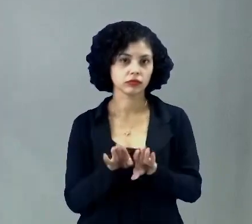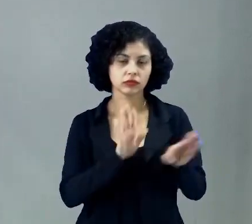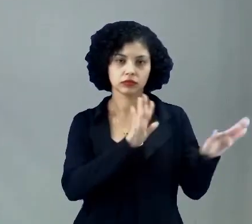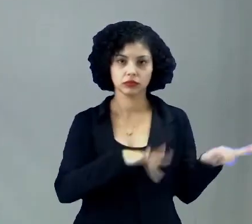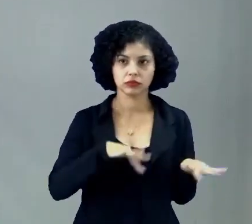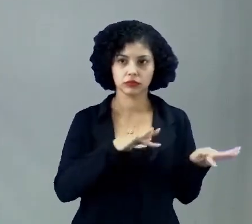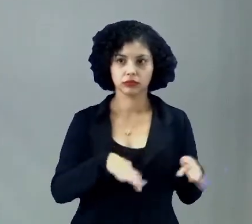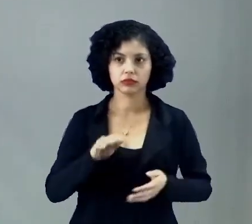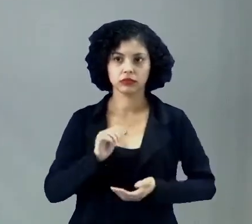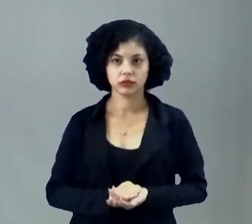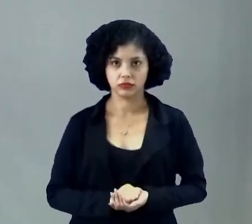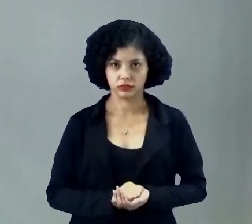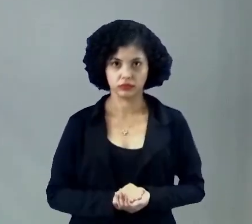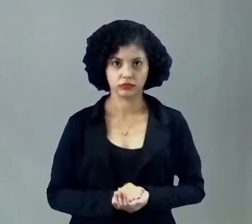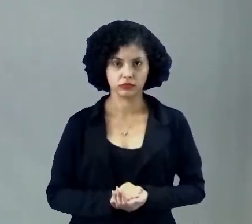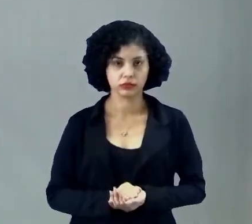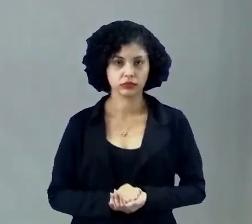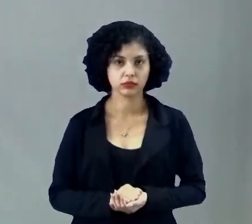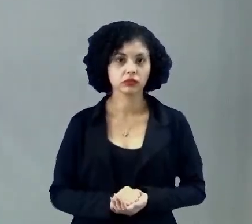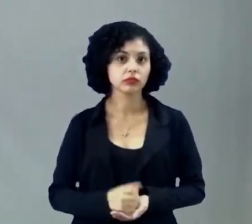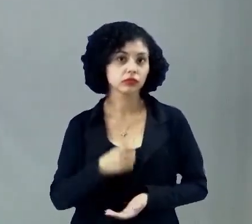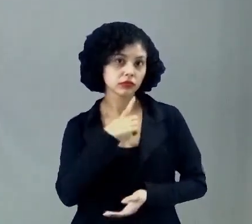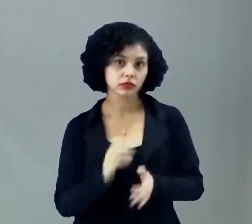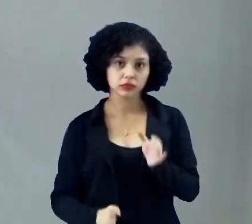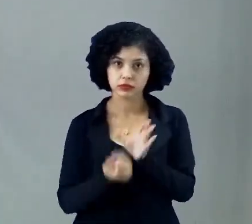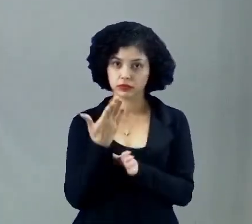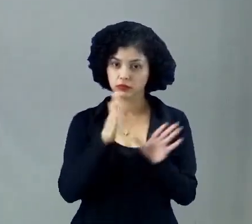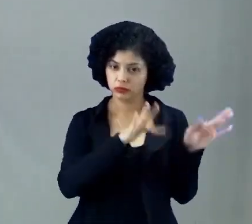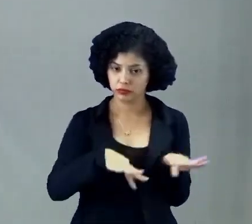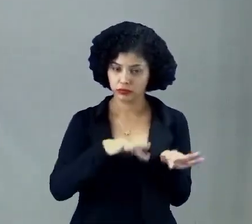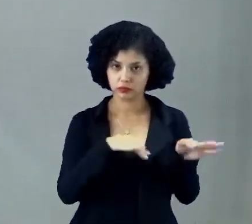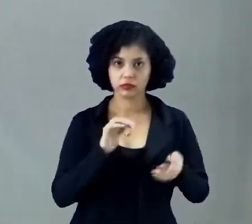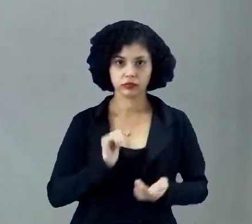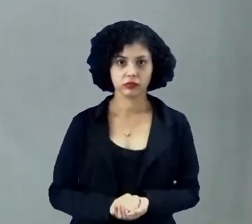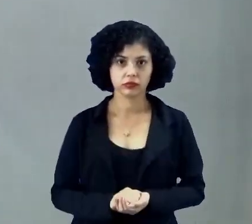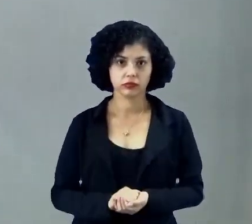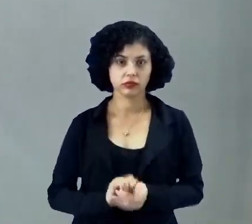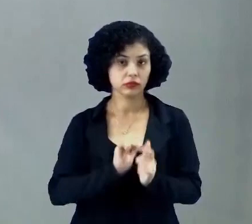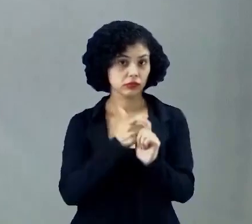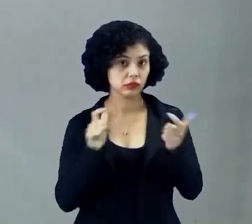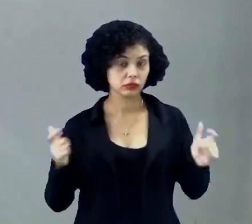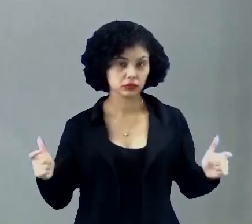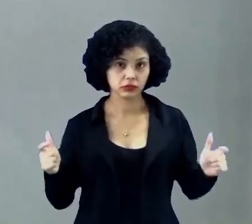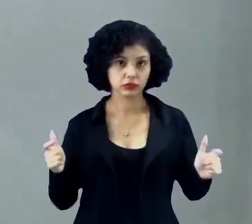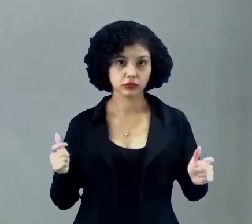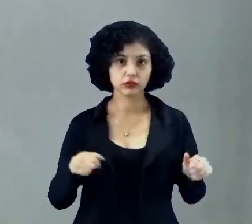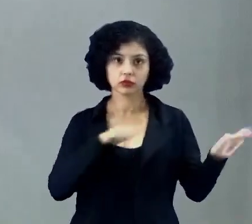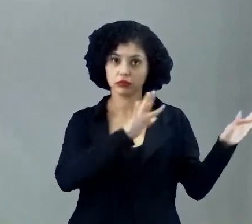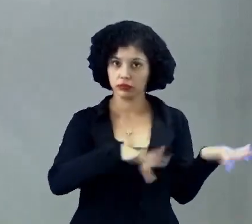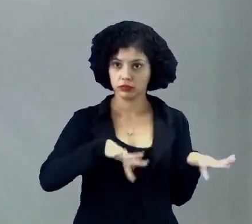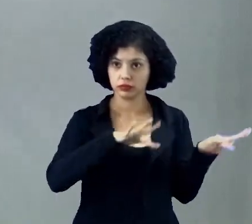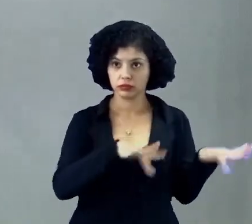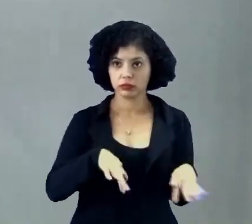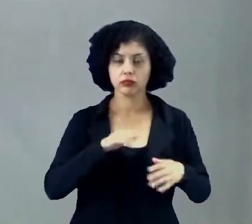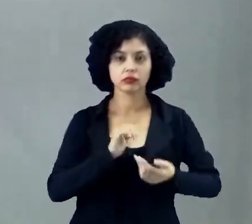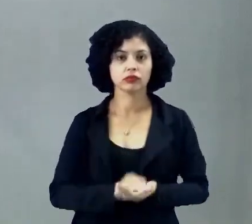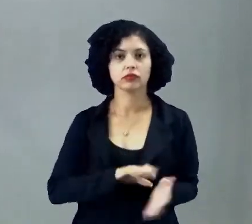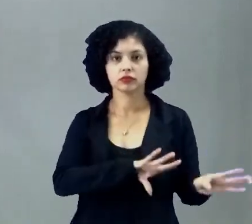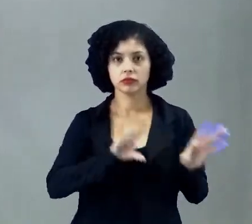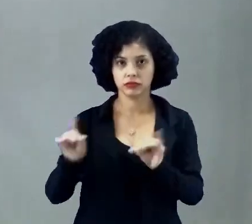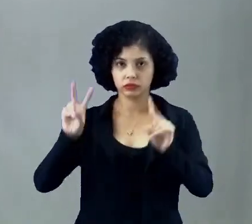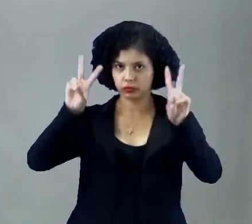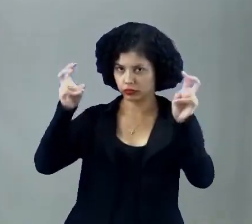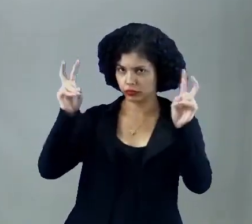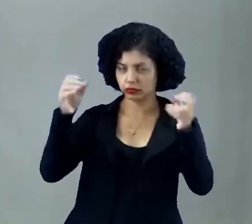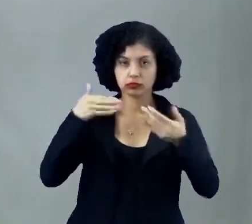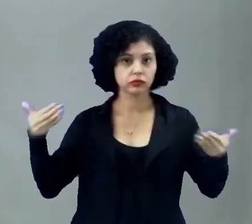feudalismo, nós podemos perceber que existiam os feudos, que seriam grandes fazendas, né? Trazendo um